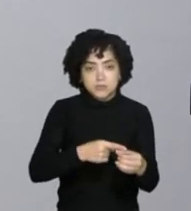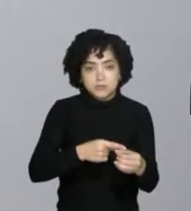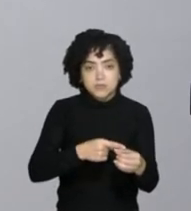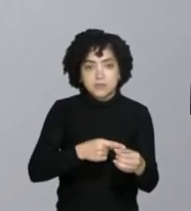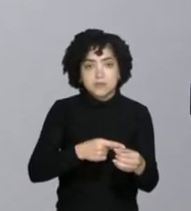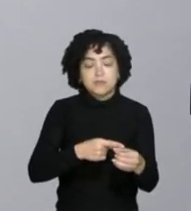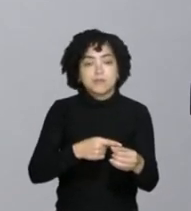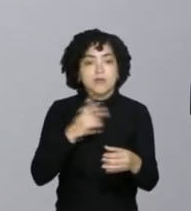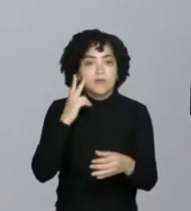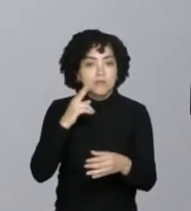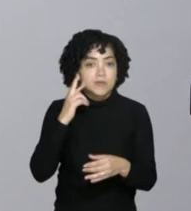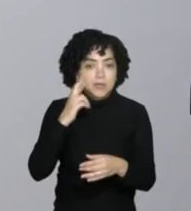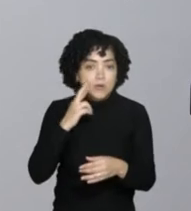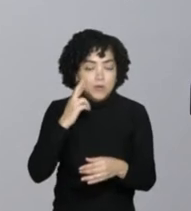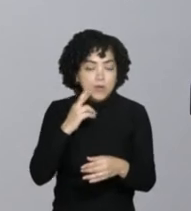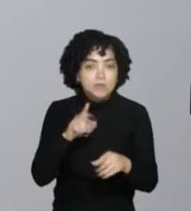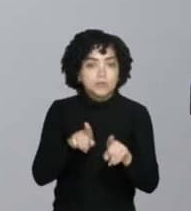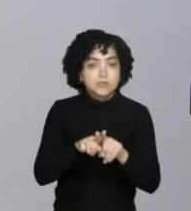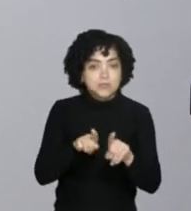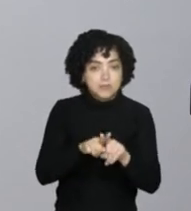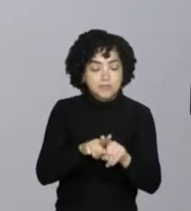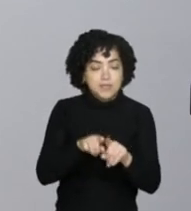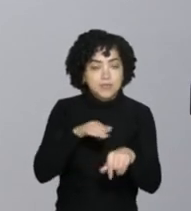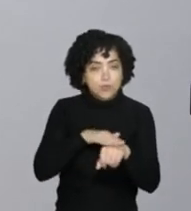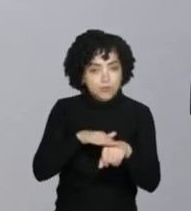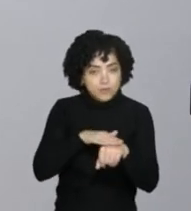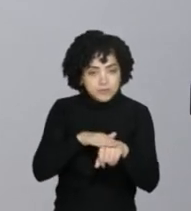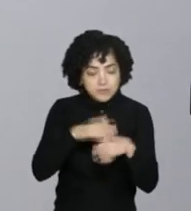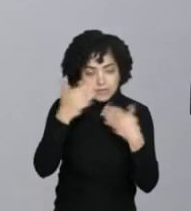Ramos, o prefeito Vida Ramos conversando comigo, agradeceu muito